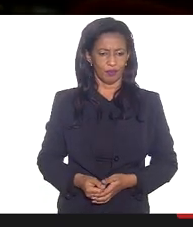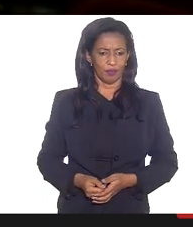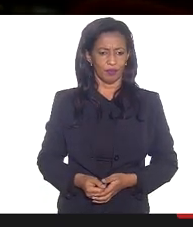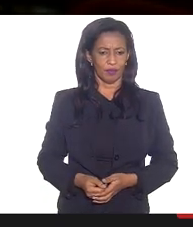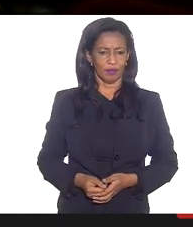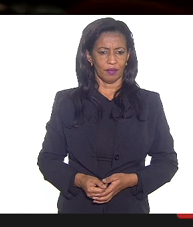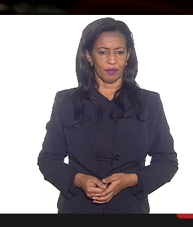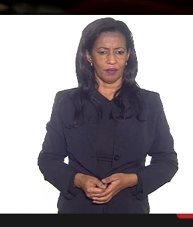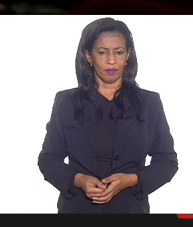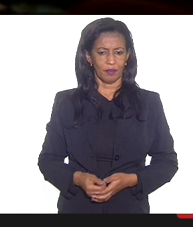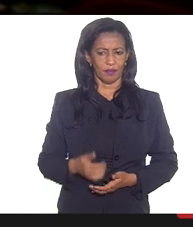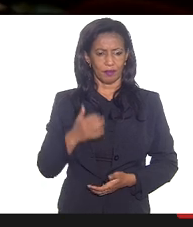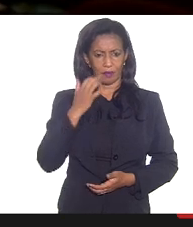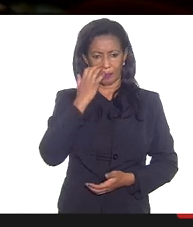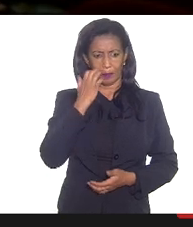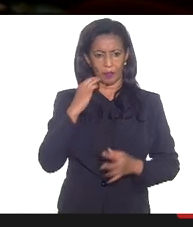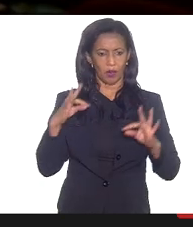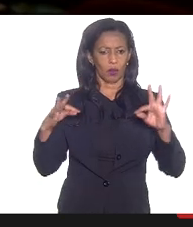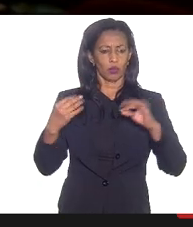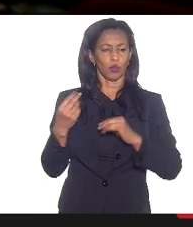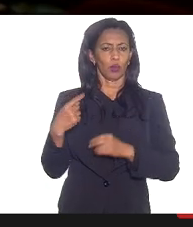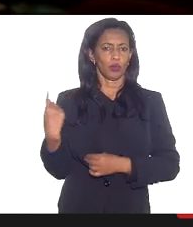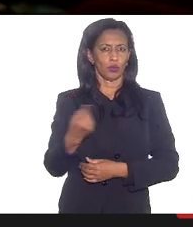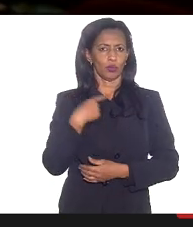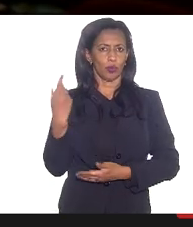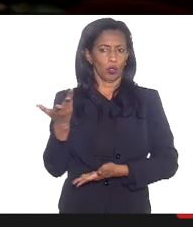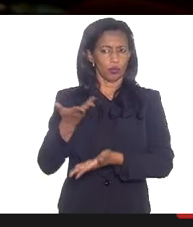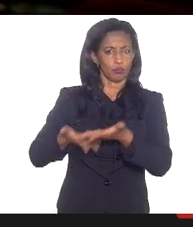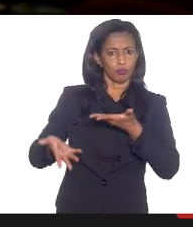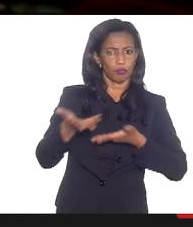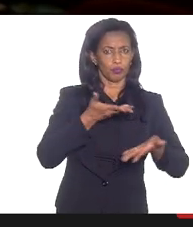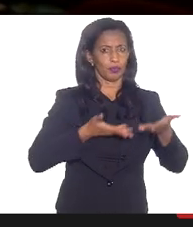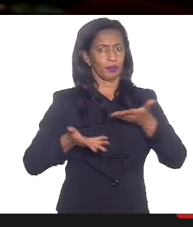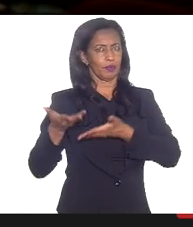né? Todos nós aí compartilhamos dessa dor.